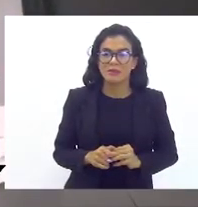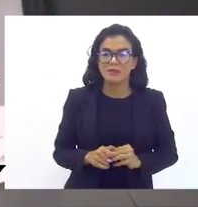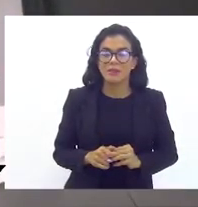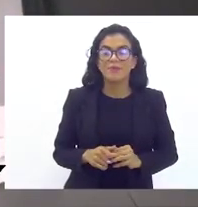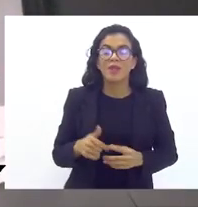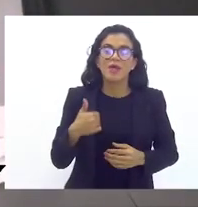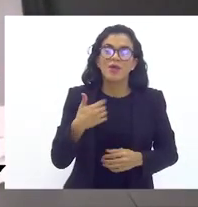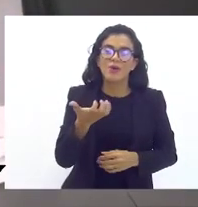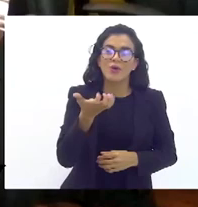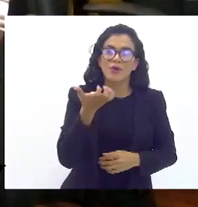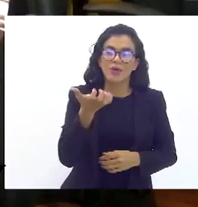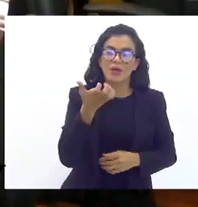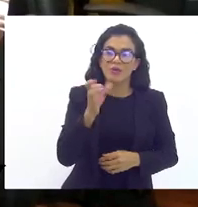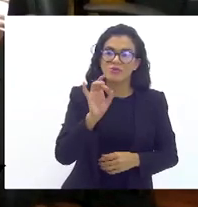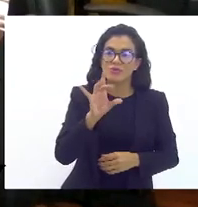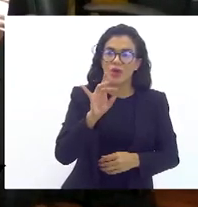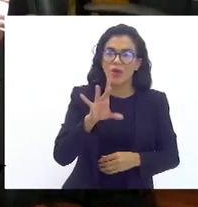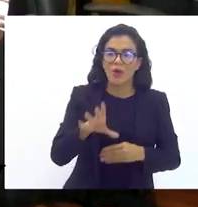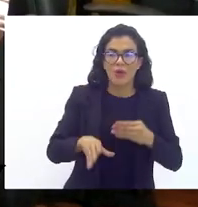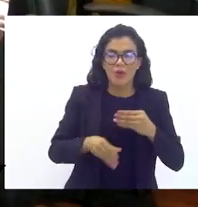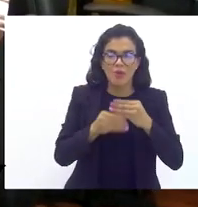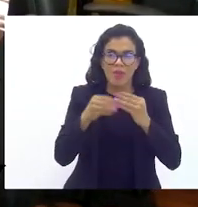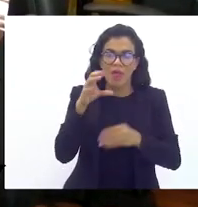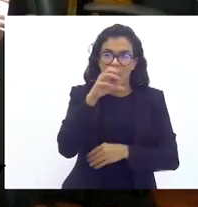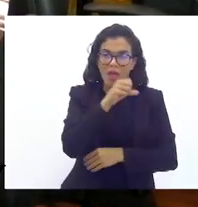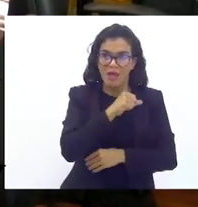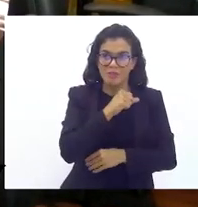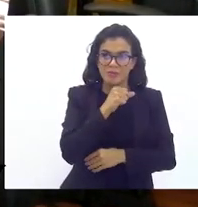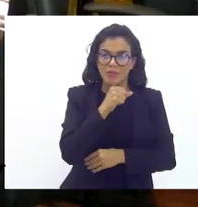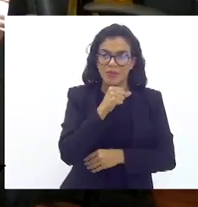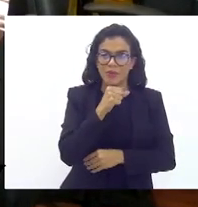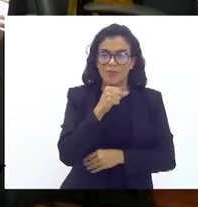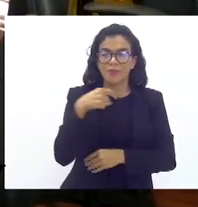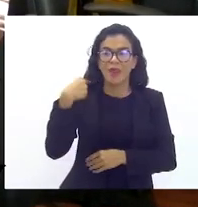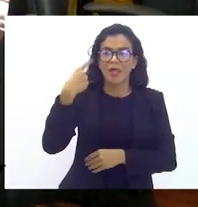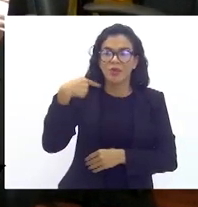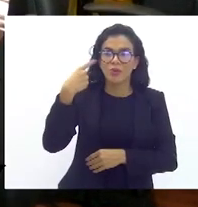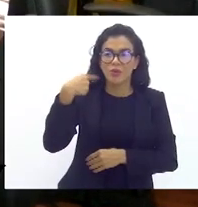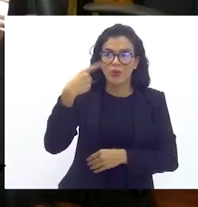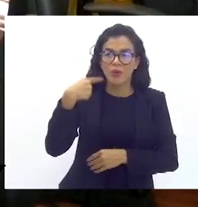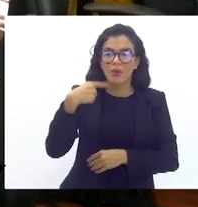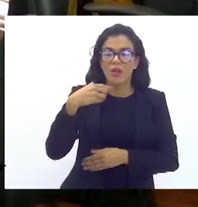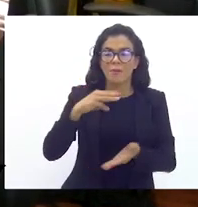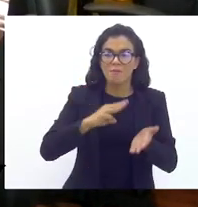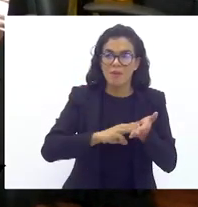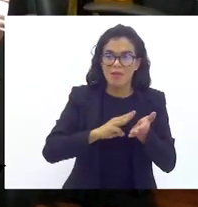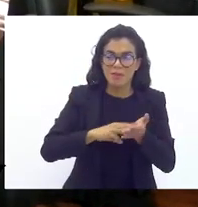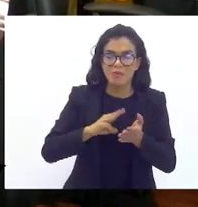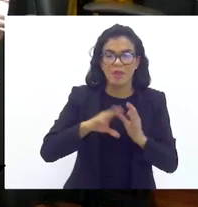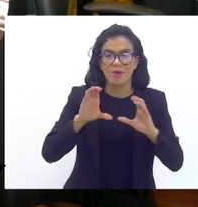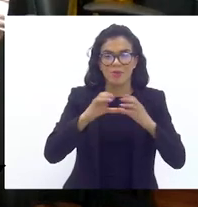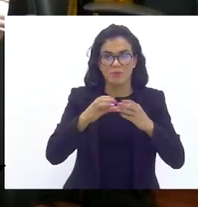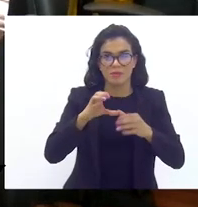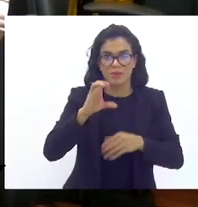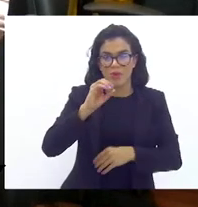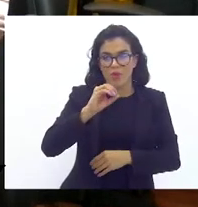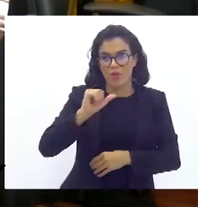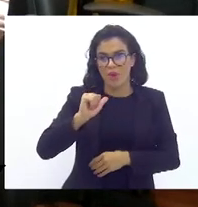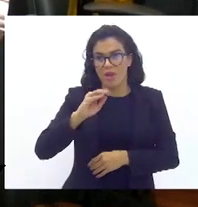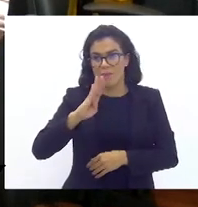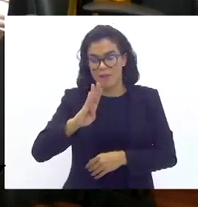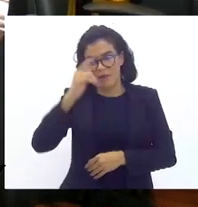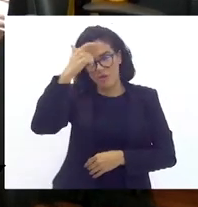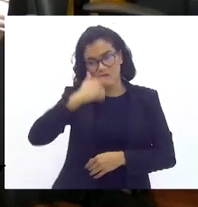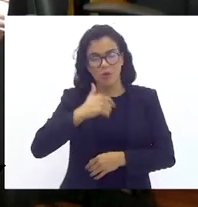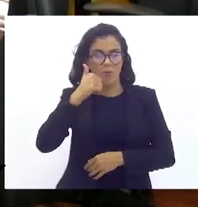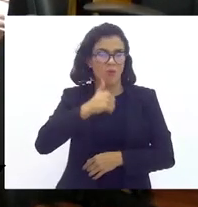uma mentira eu quero só fazer uma última contribuição muito rapidamente a doutora membro da Comissão de Direitos Humanos eu sou também eu sou uma mulher